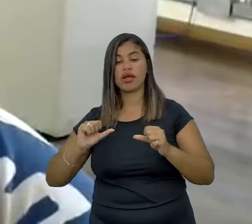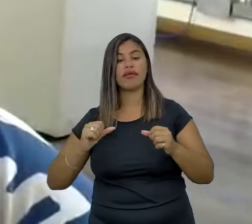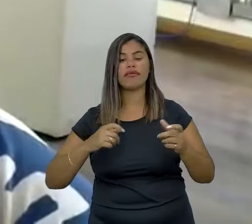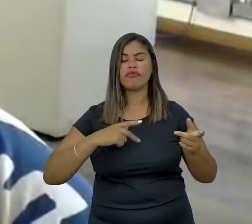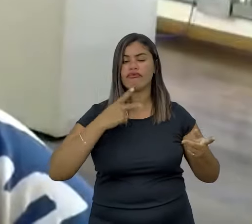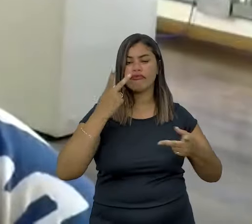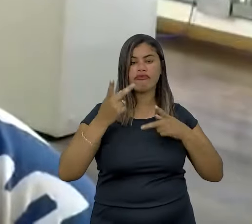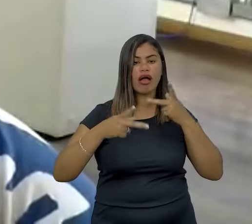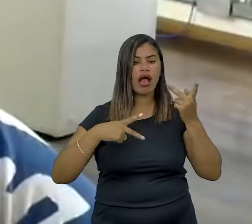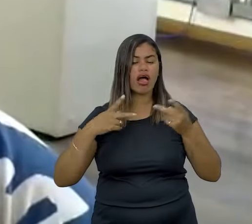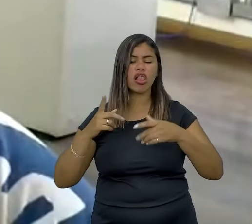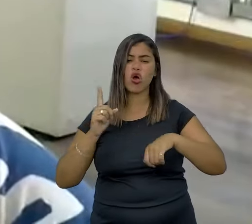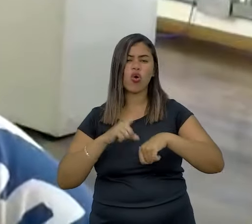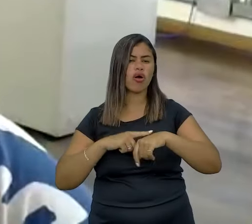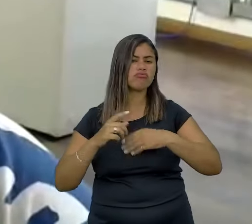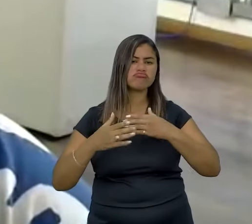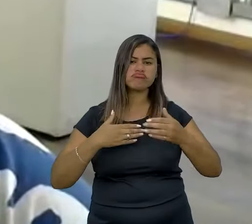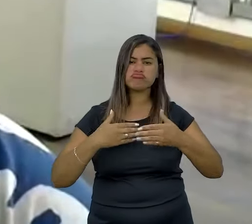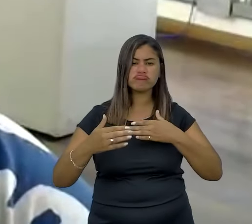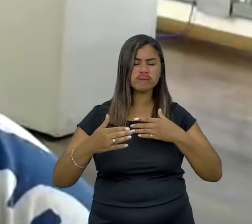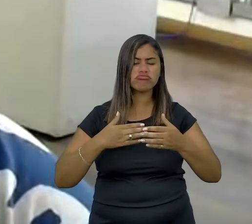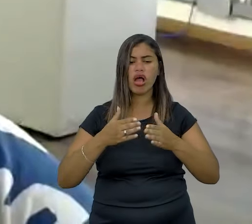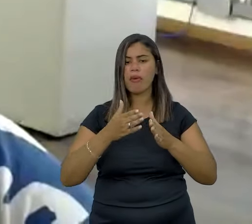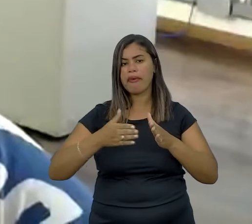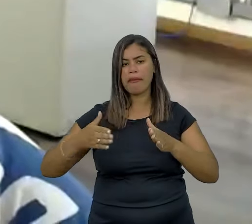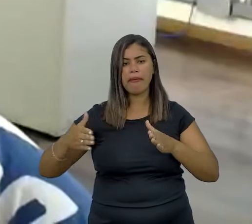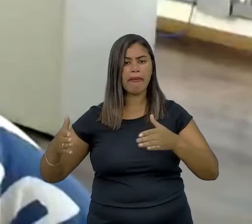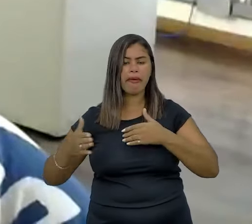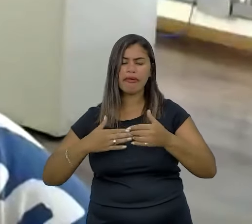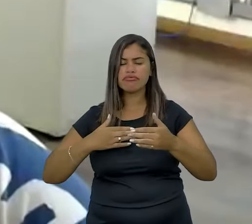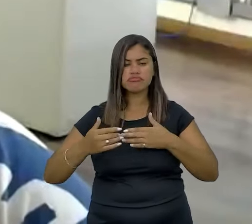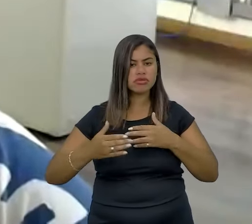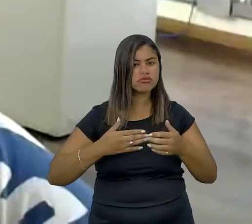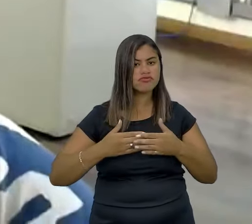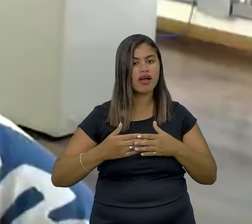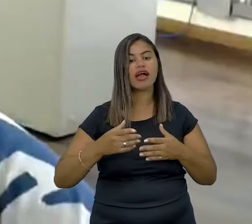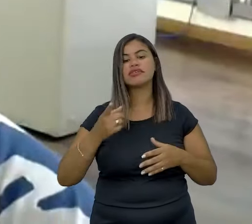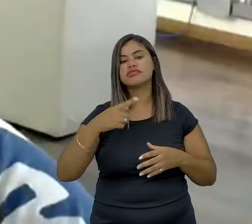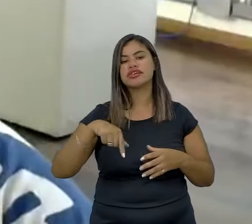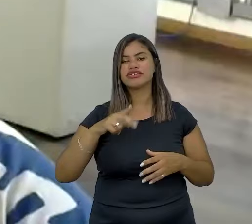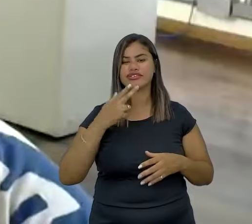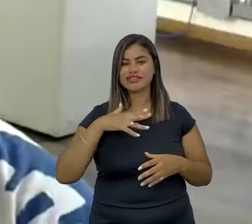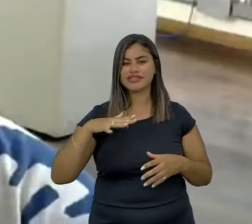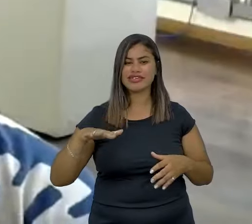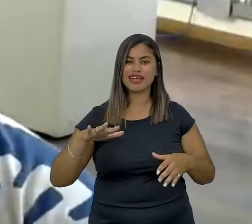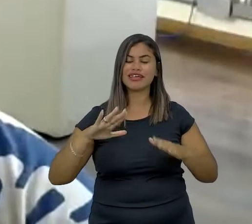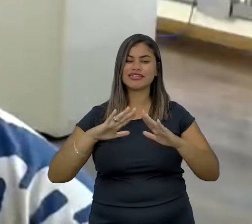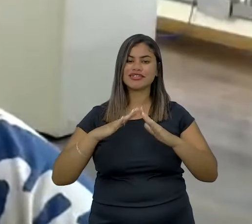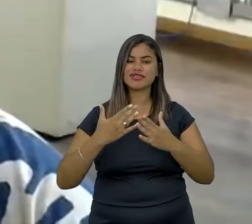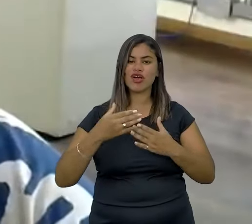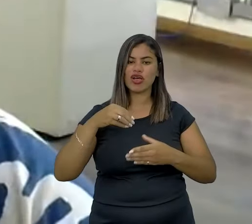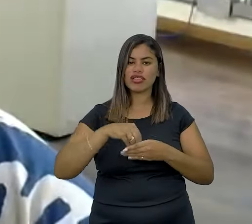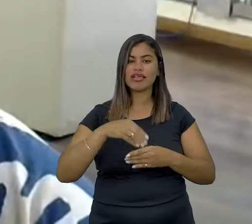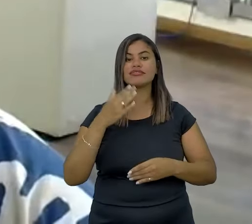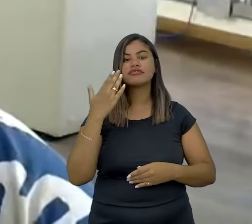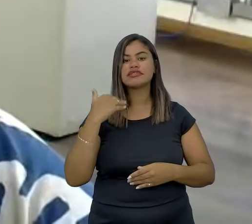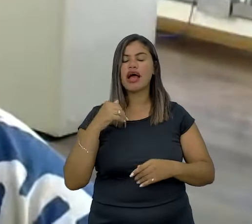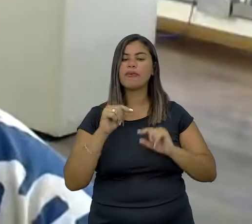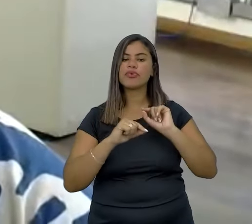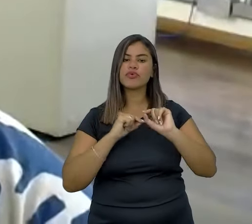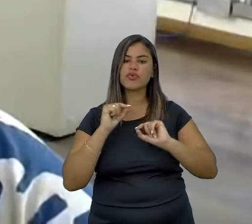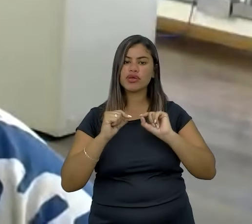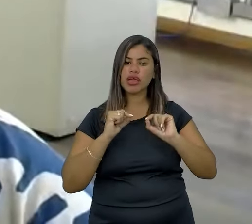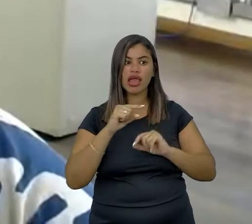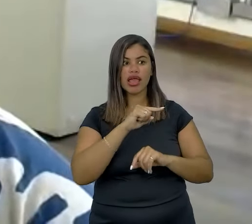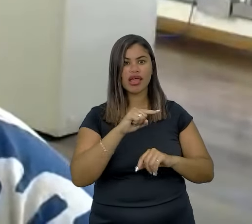em qualquer direção, em qualquer ordem, né? E a gente que trabalha com as crianças na sala de aula sabe, né, que